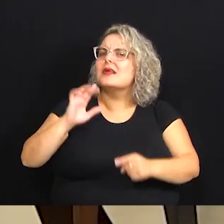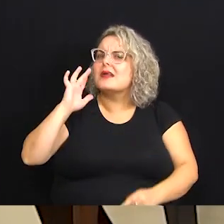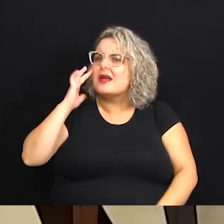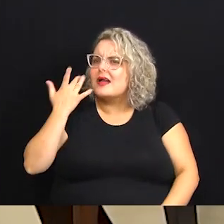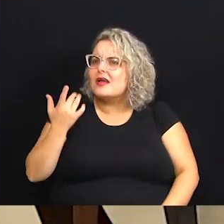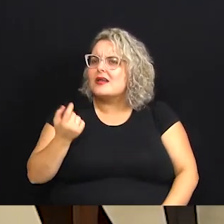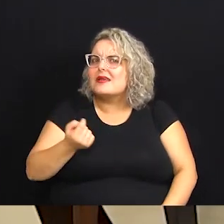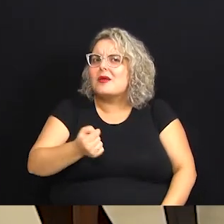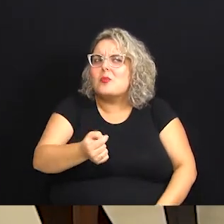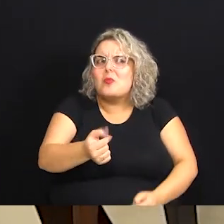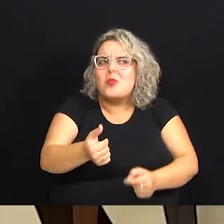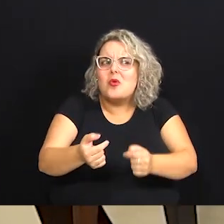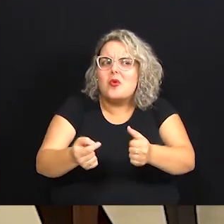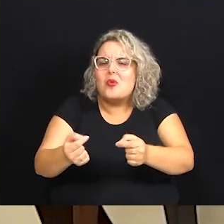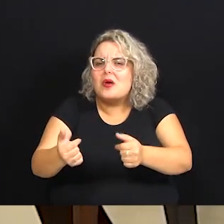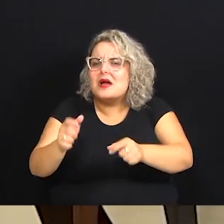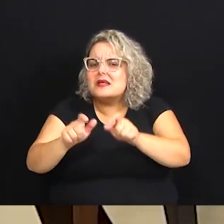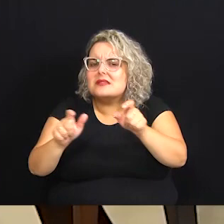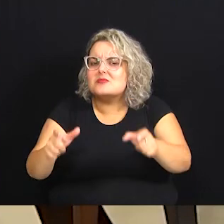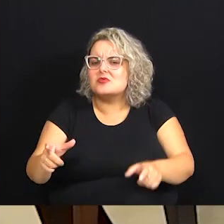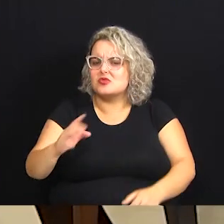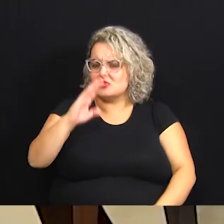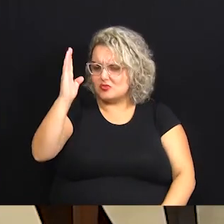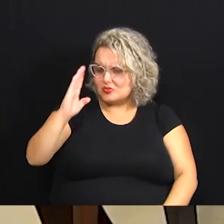que tão pouca gente no Brasil